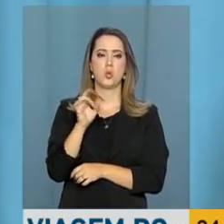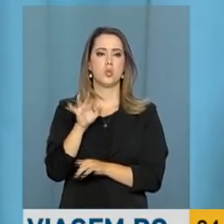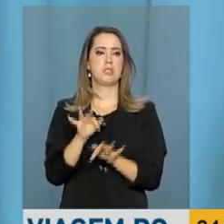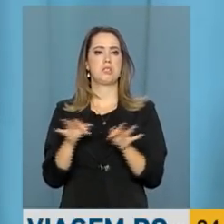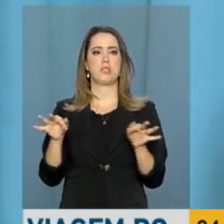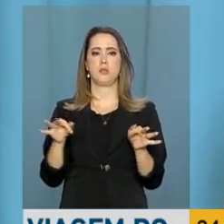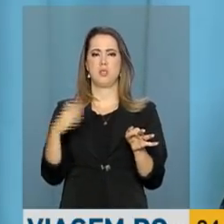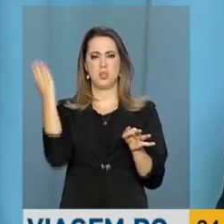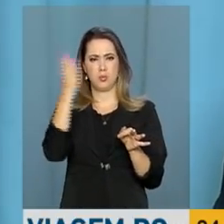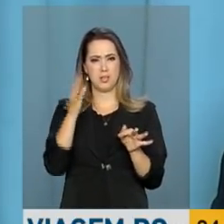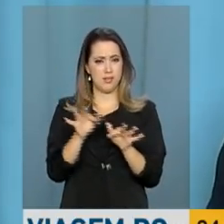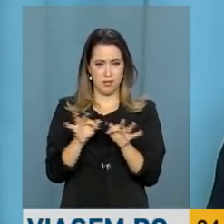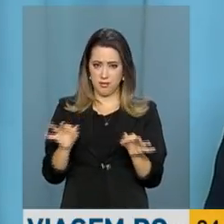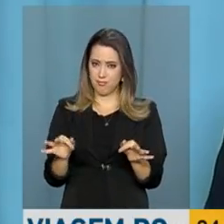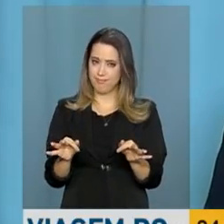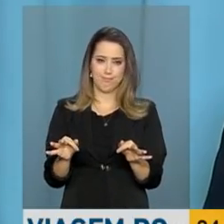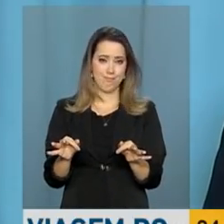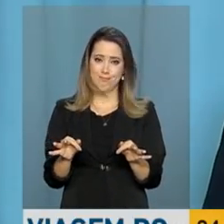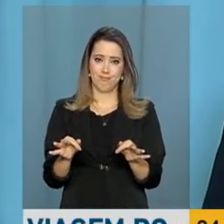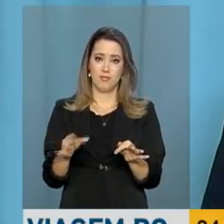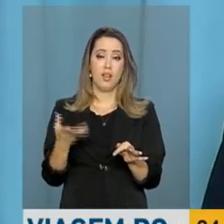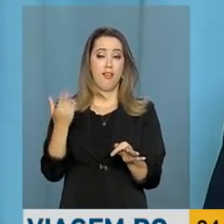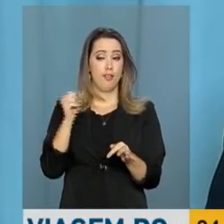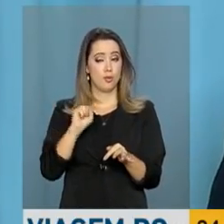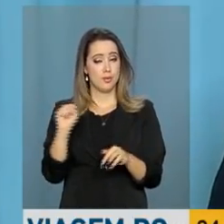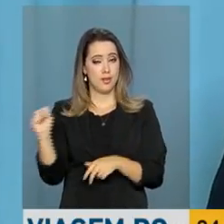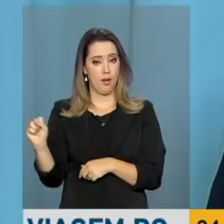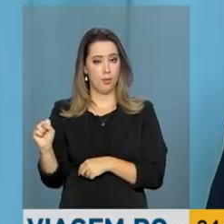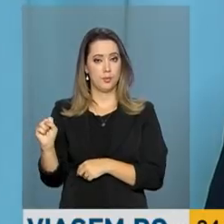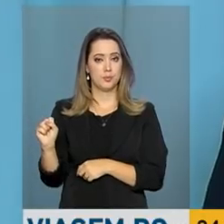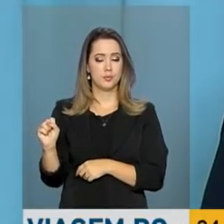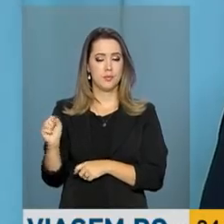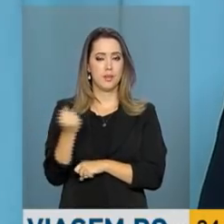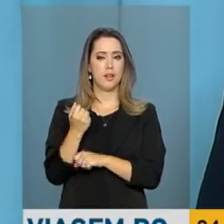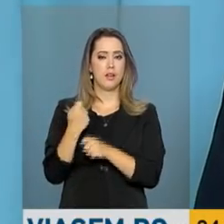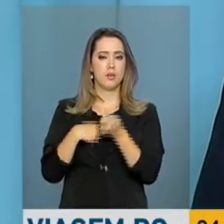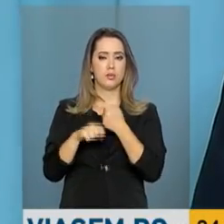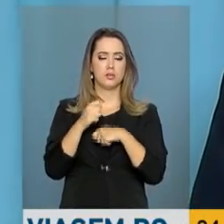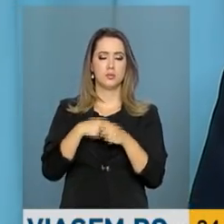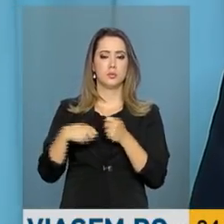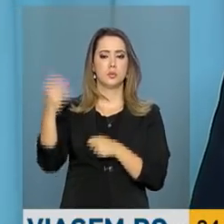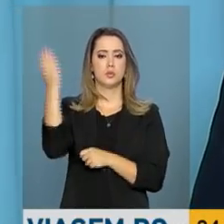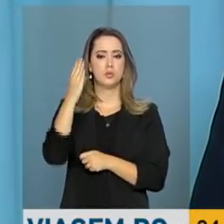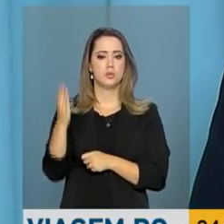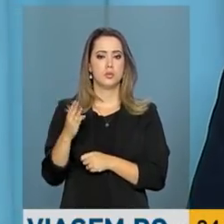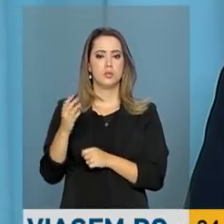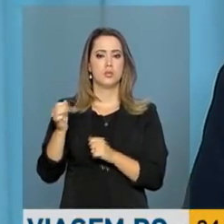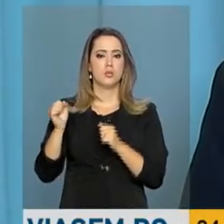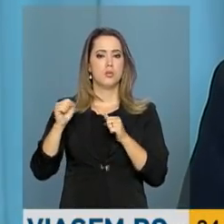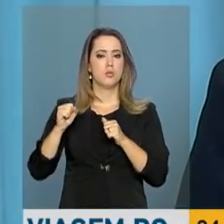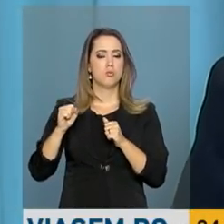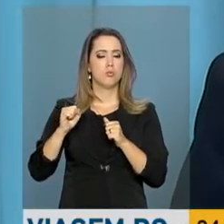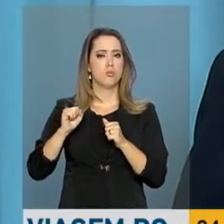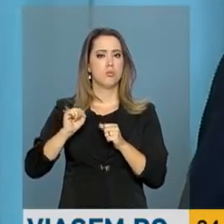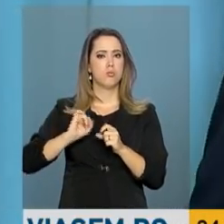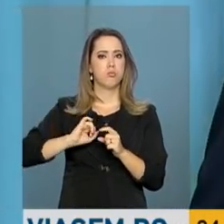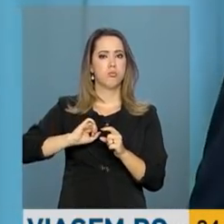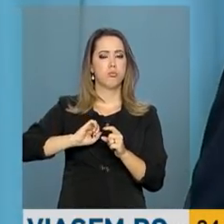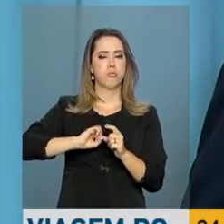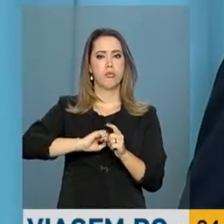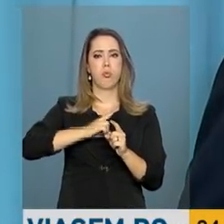simplificações de maneira alguma. E no último século, a economia brasileira multiplicou-se por